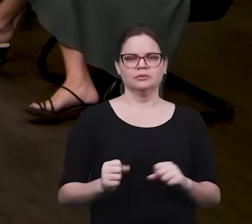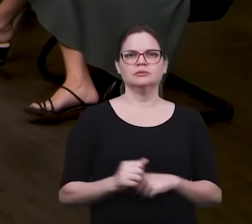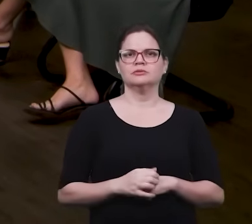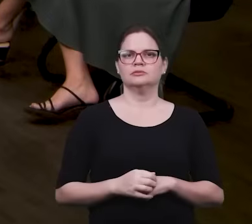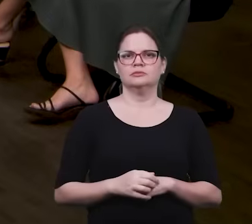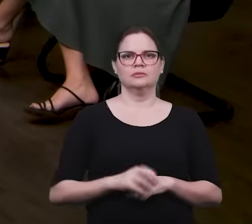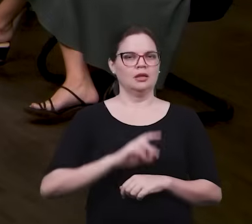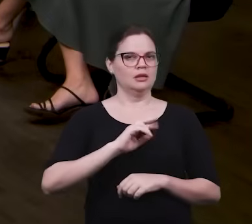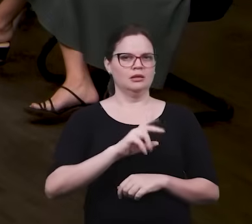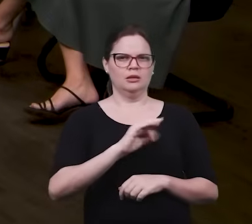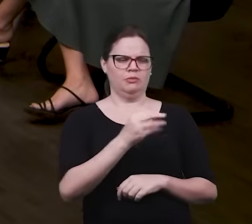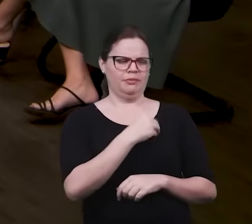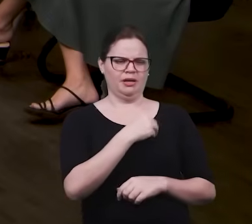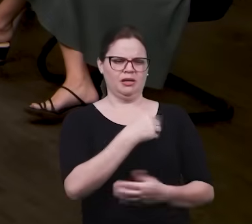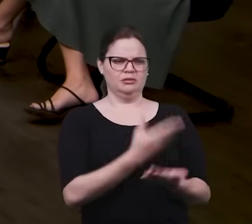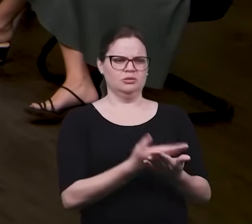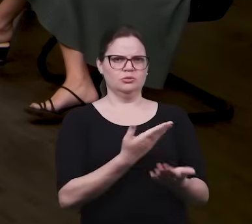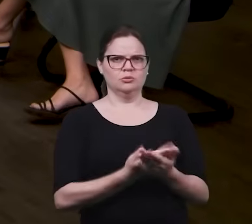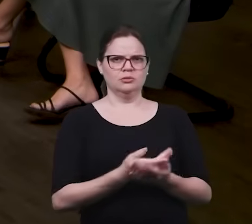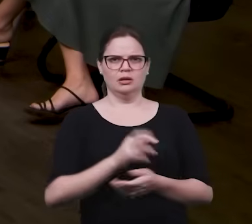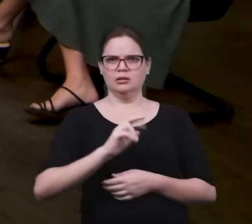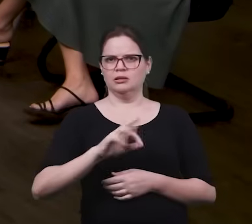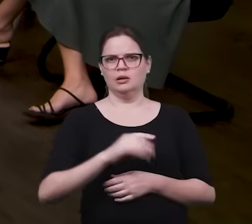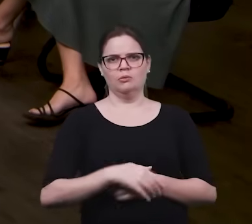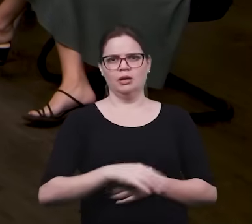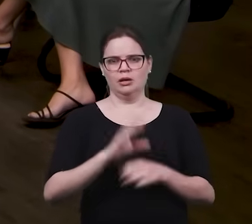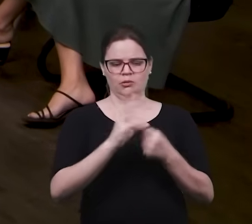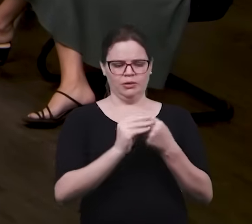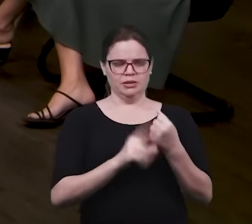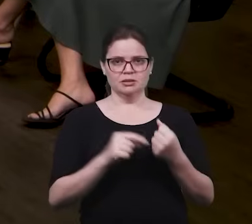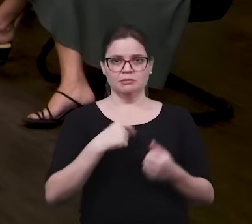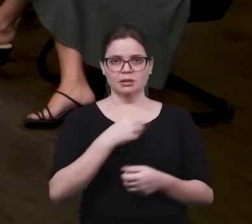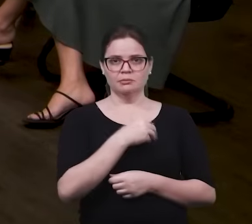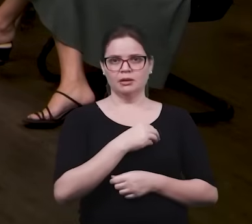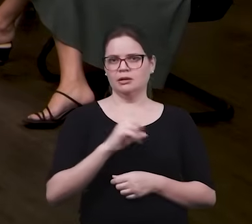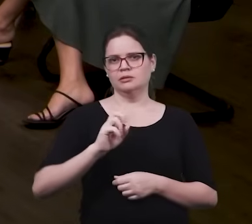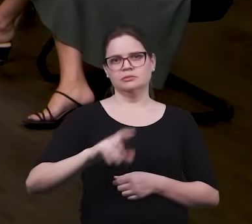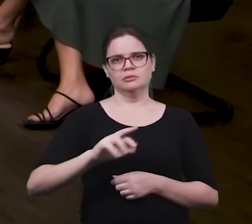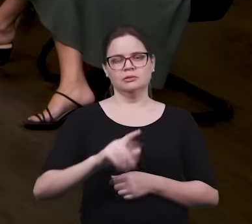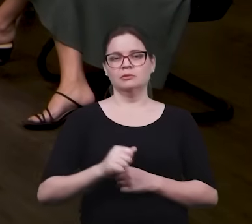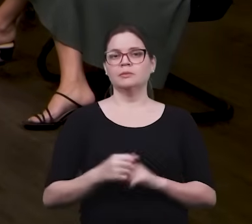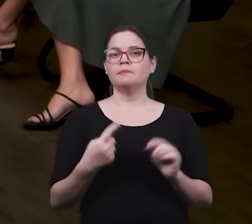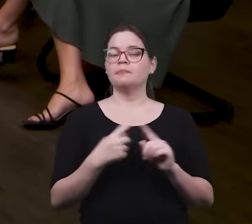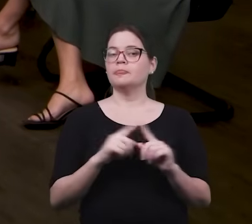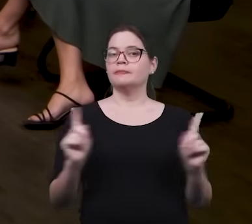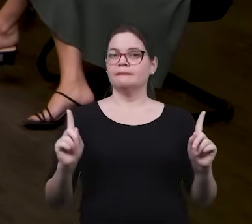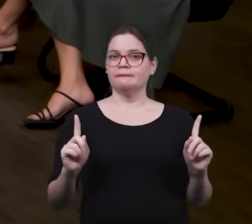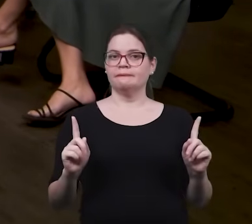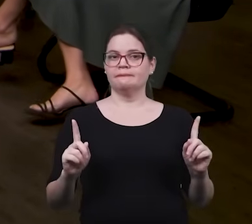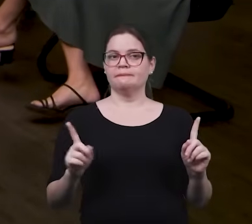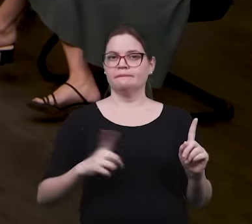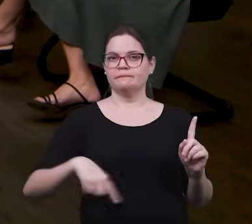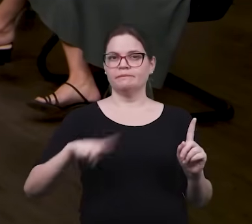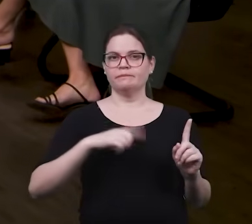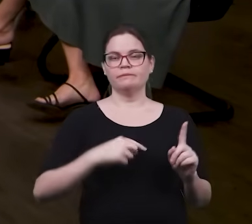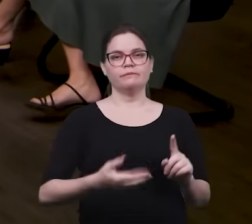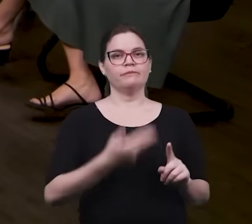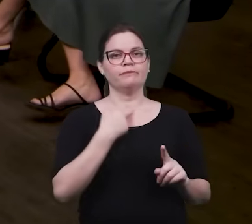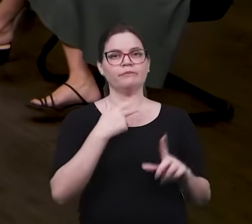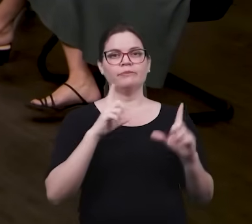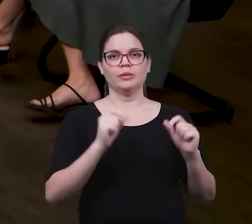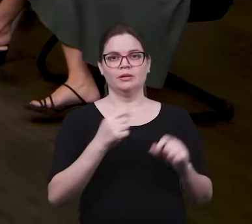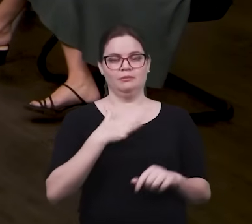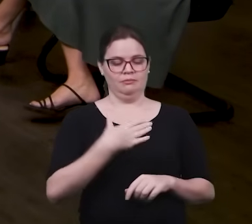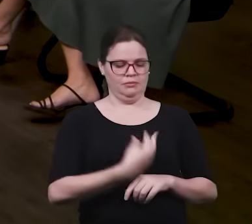Não é pecado estudar, não é pecado conhecimento. Agora, nós não podemos basear